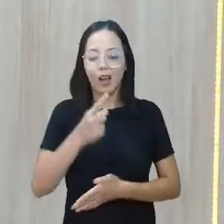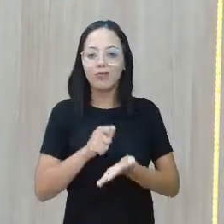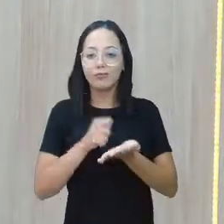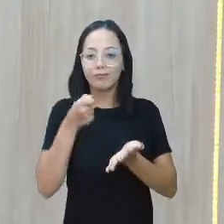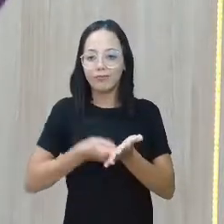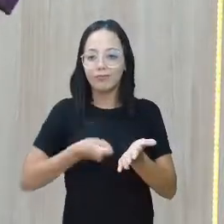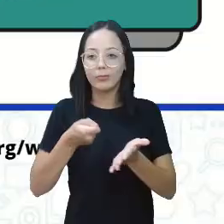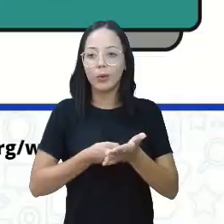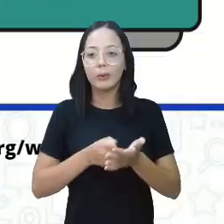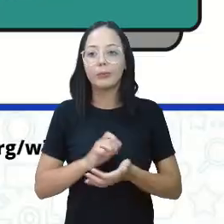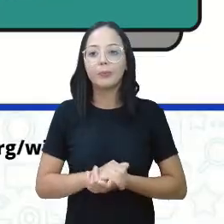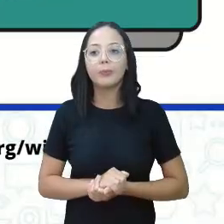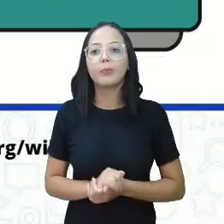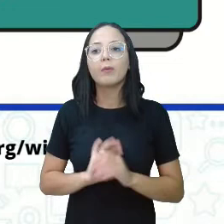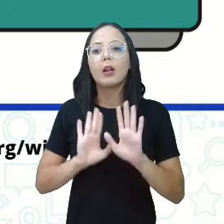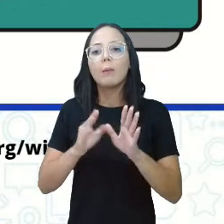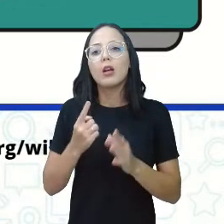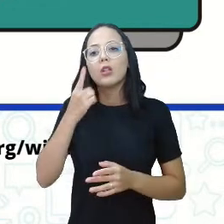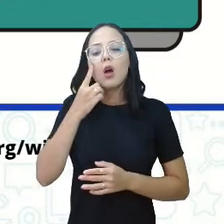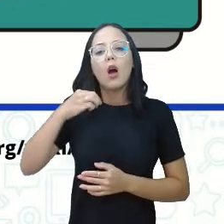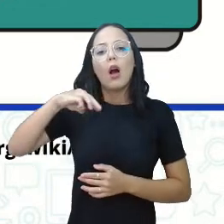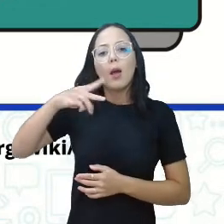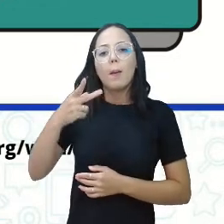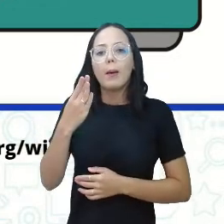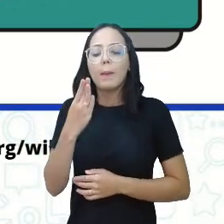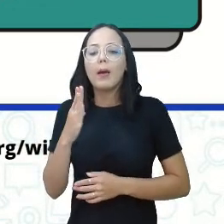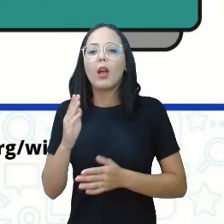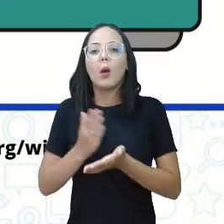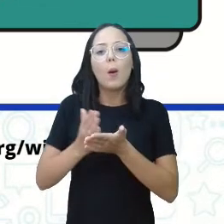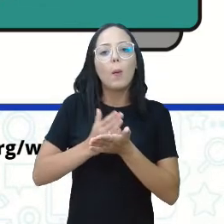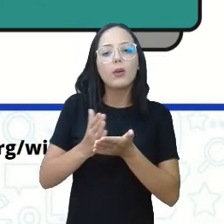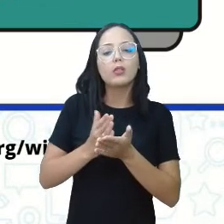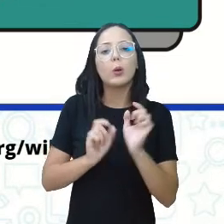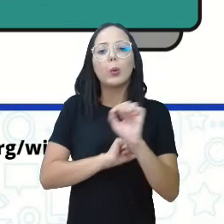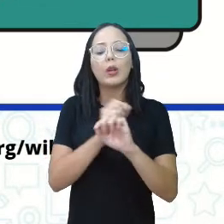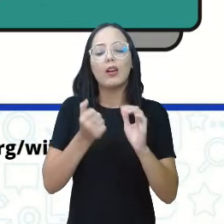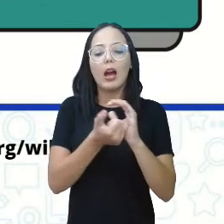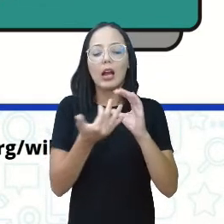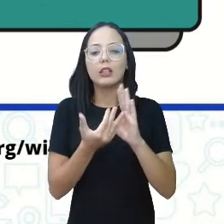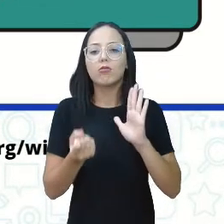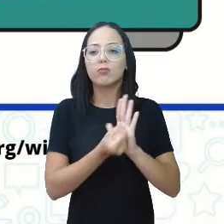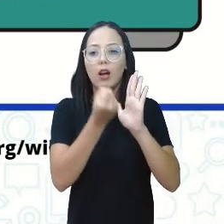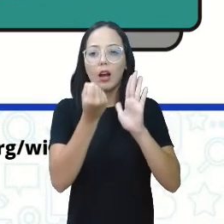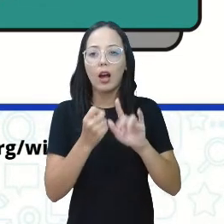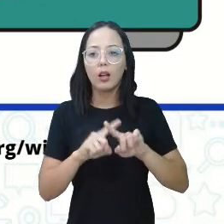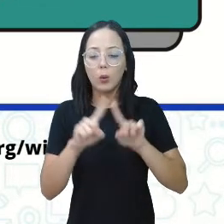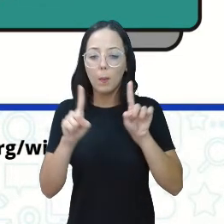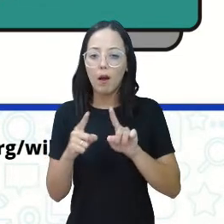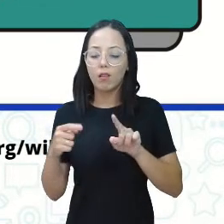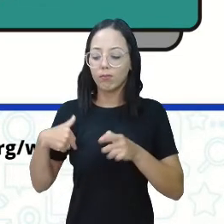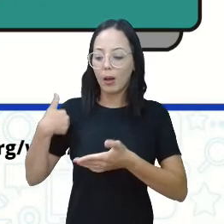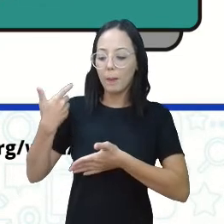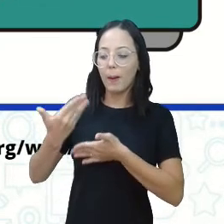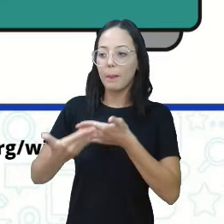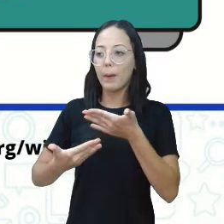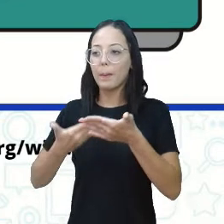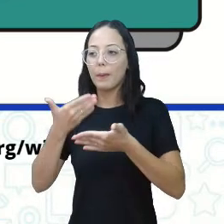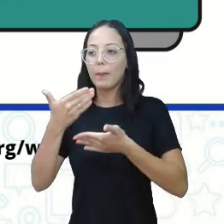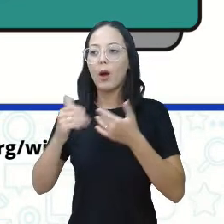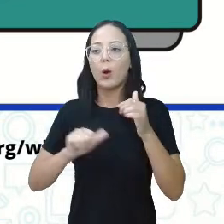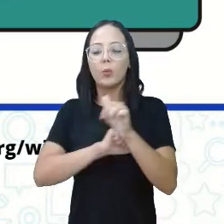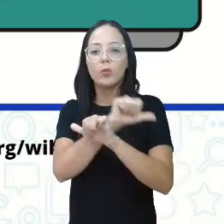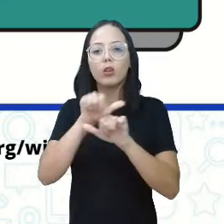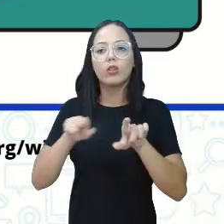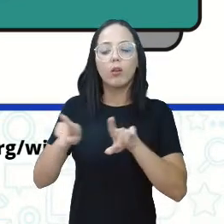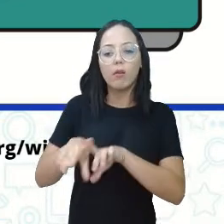A MPB começou com um perfil nacionalista, né, bem marcado, mas ao longo do tempo ela foi mudando e